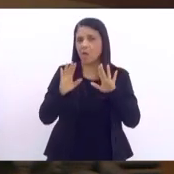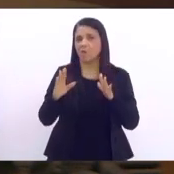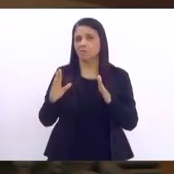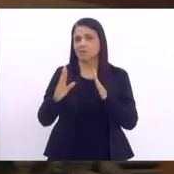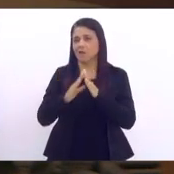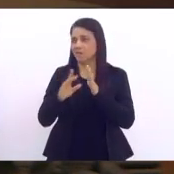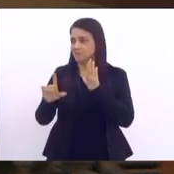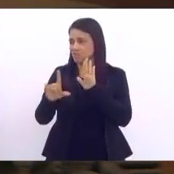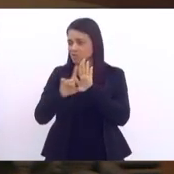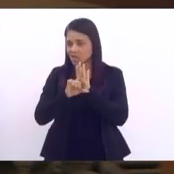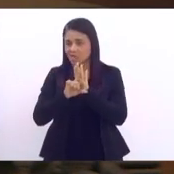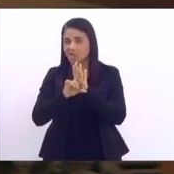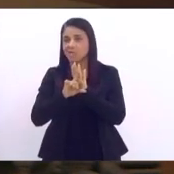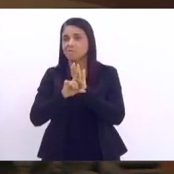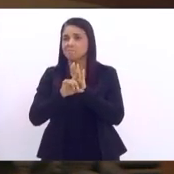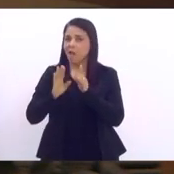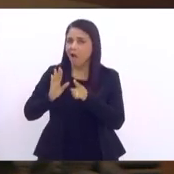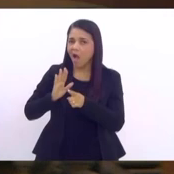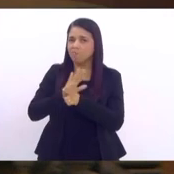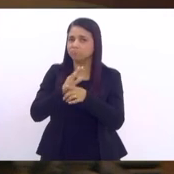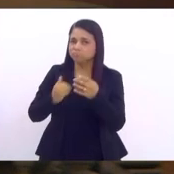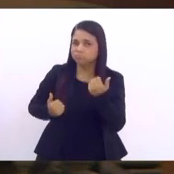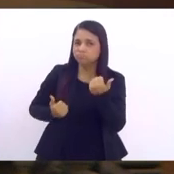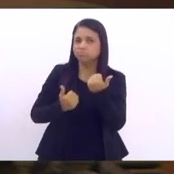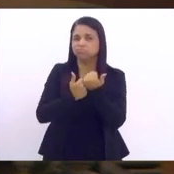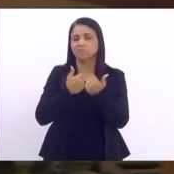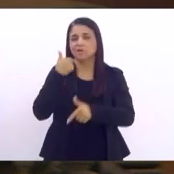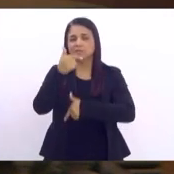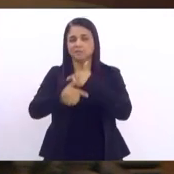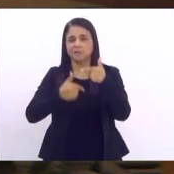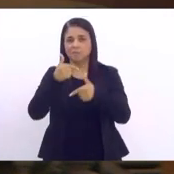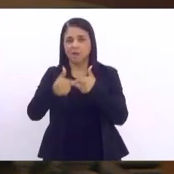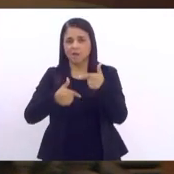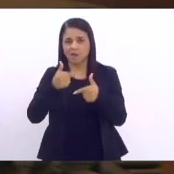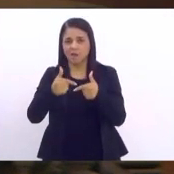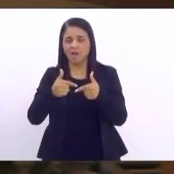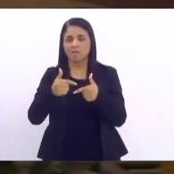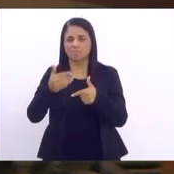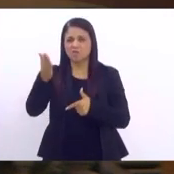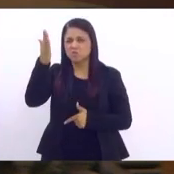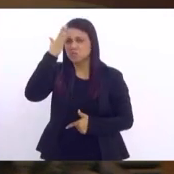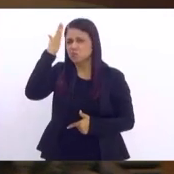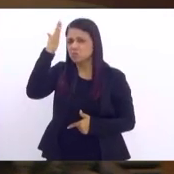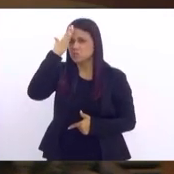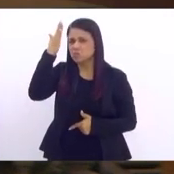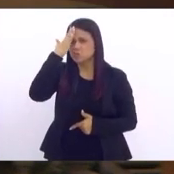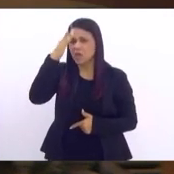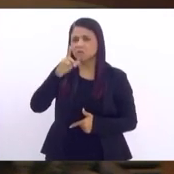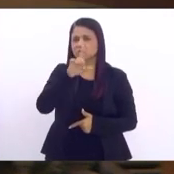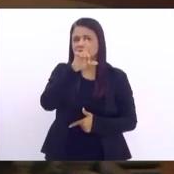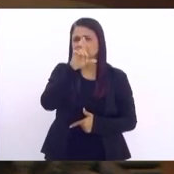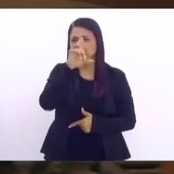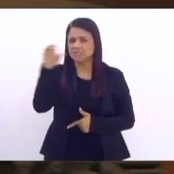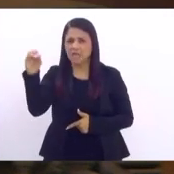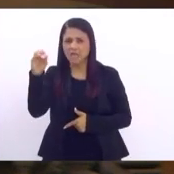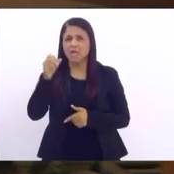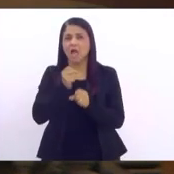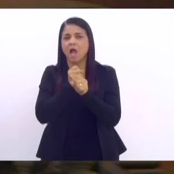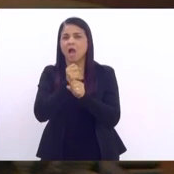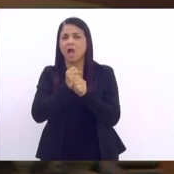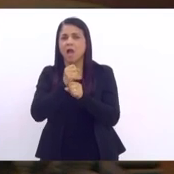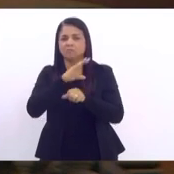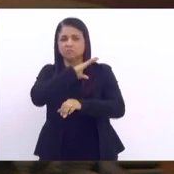cooperar e trabalhar em prol do sucesso do centenário das Assembleias de Deus, que vai